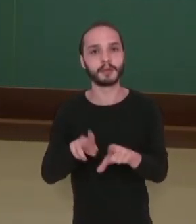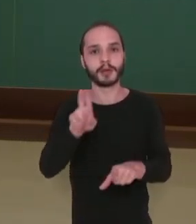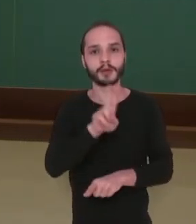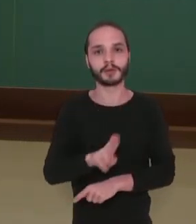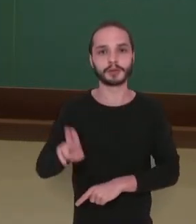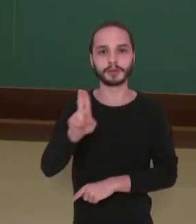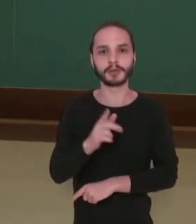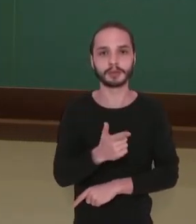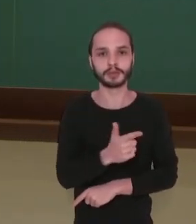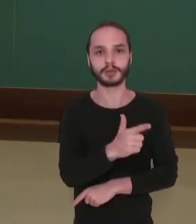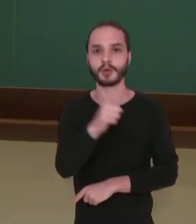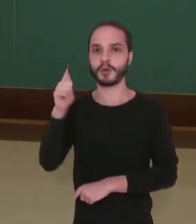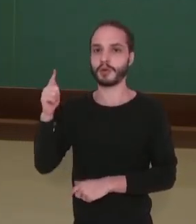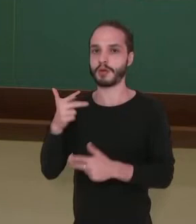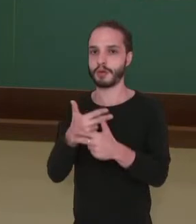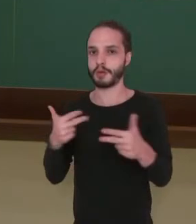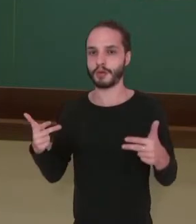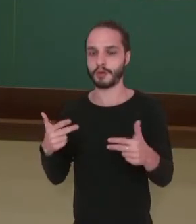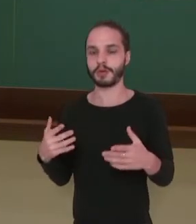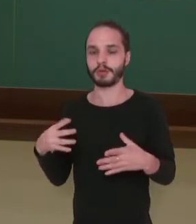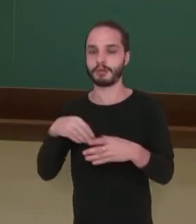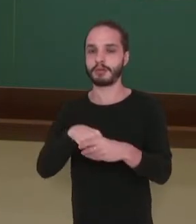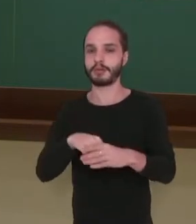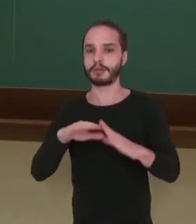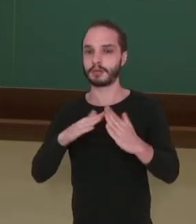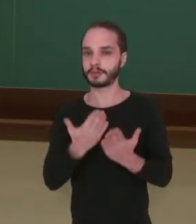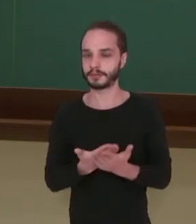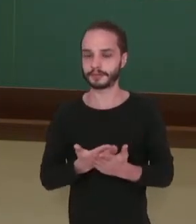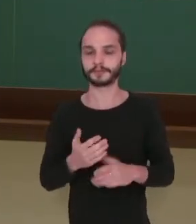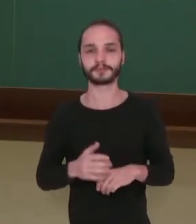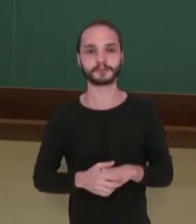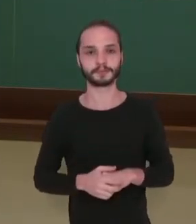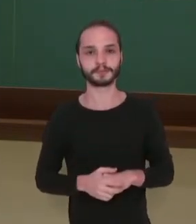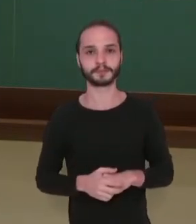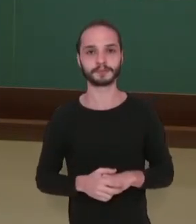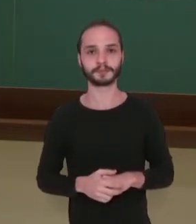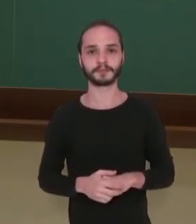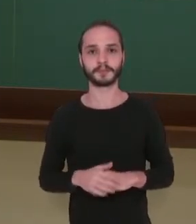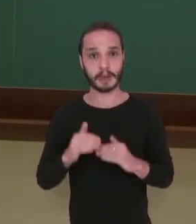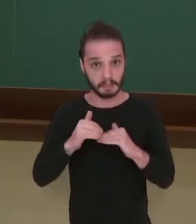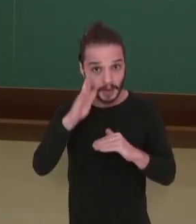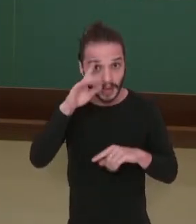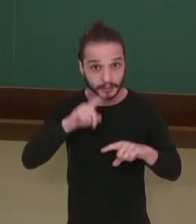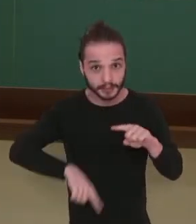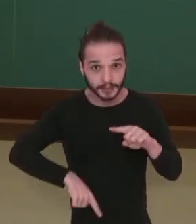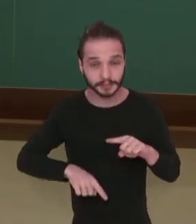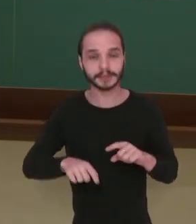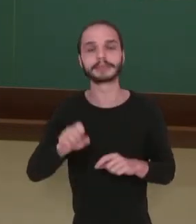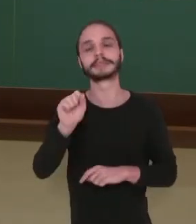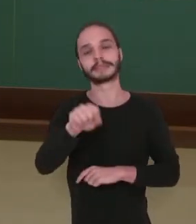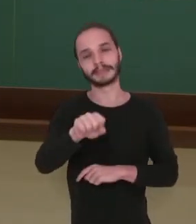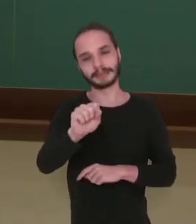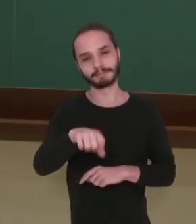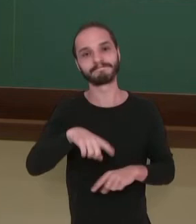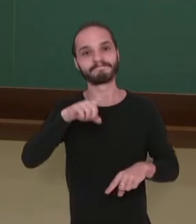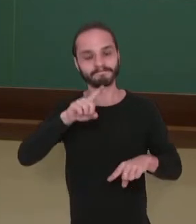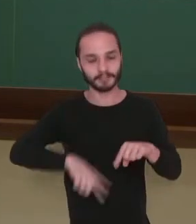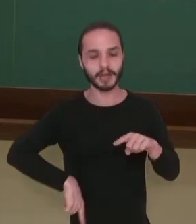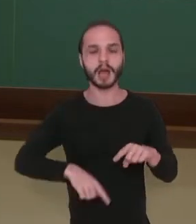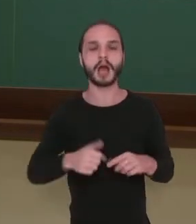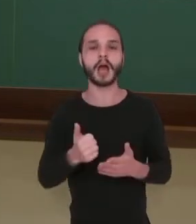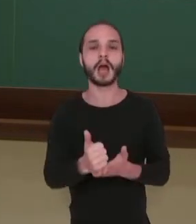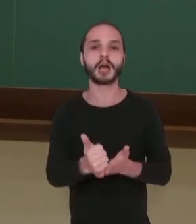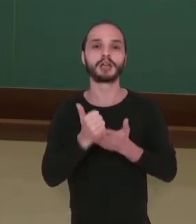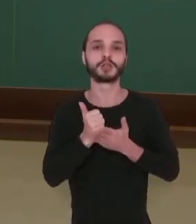outras substâncias dentro da instituição de ensino. Mais proibição, professor? Sim, mais proibições que ajudam